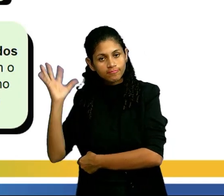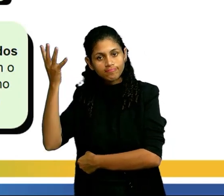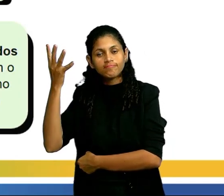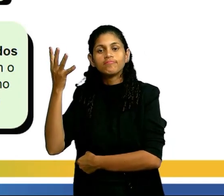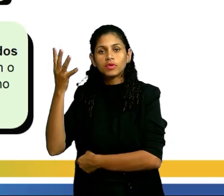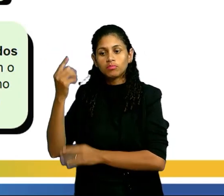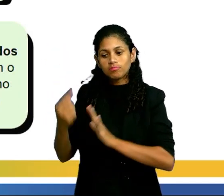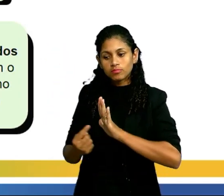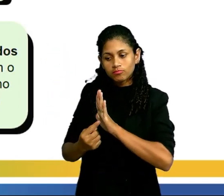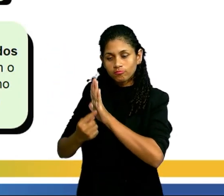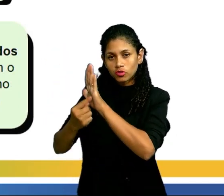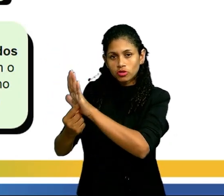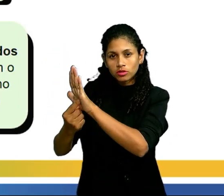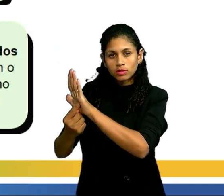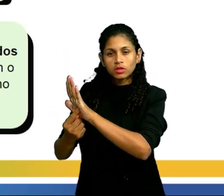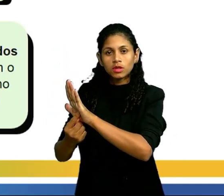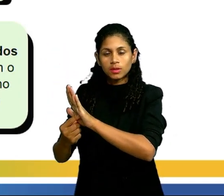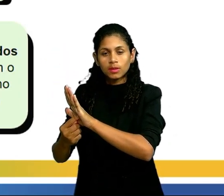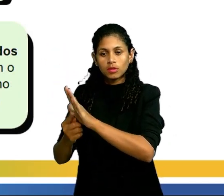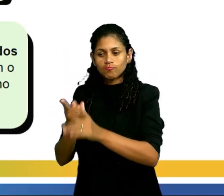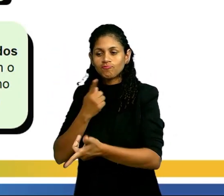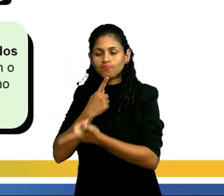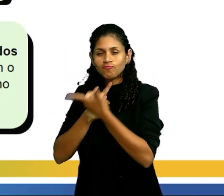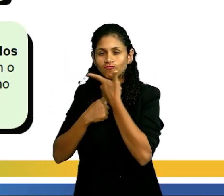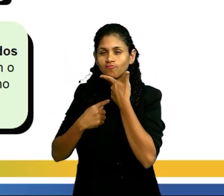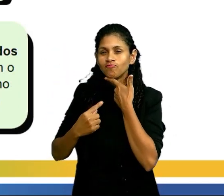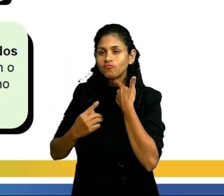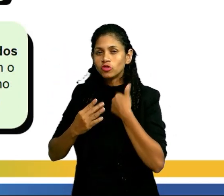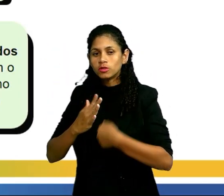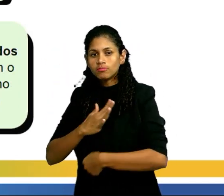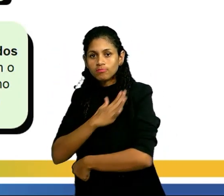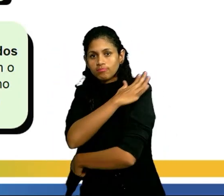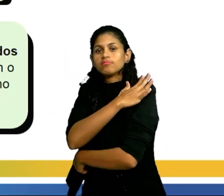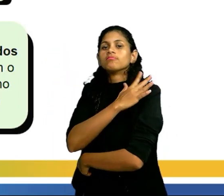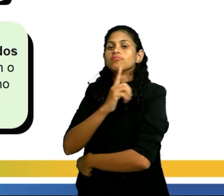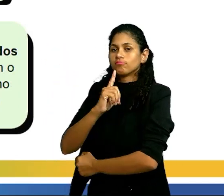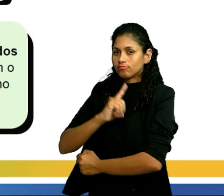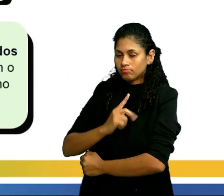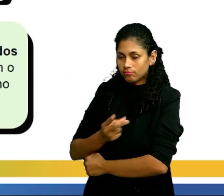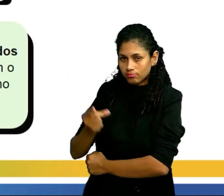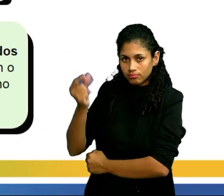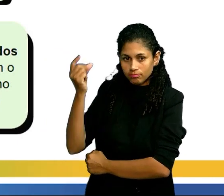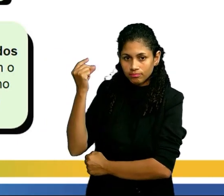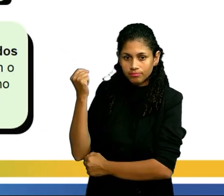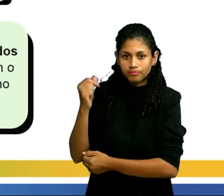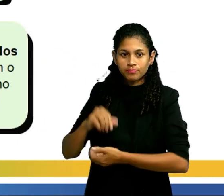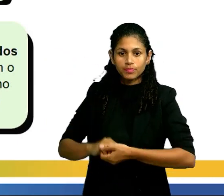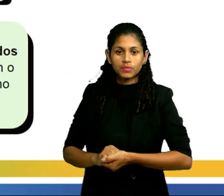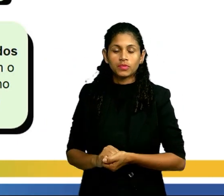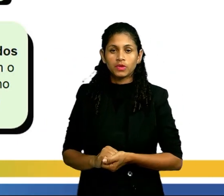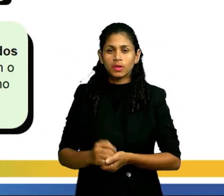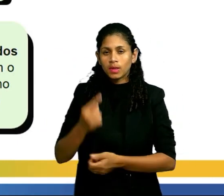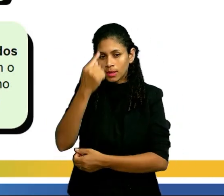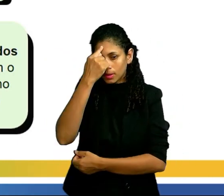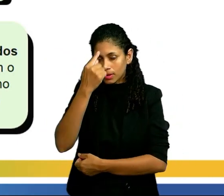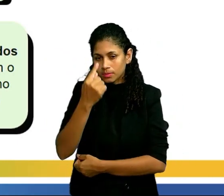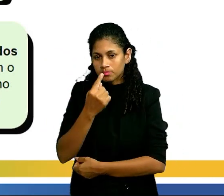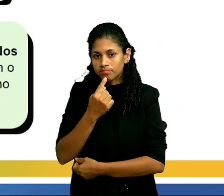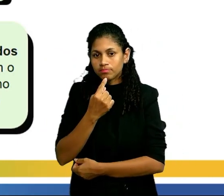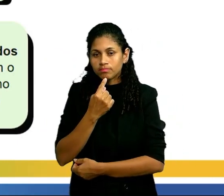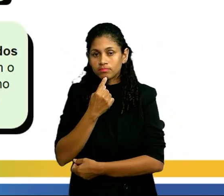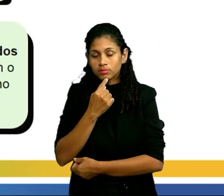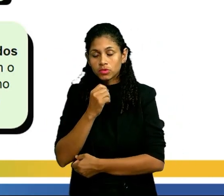eles possuem. Agora vamos falar desse uso dessa tecnologia. Como na foto, que a gente vai ver ampliado daqui a pouco, você